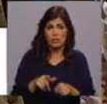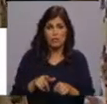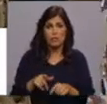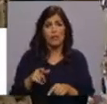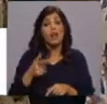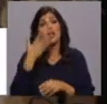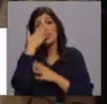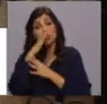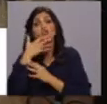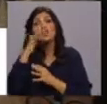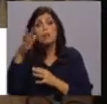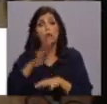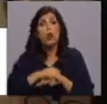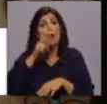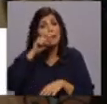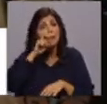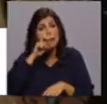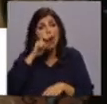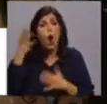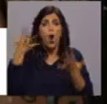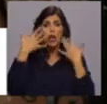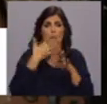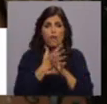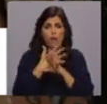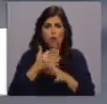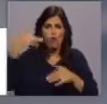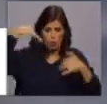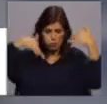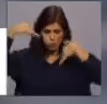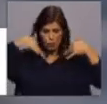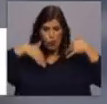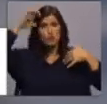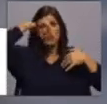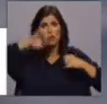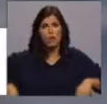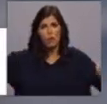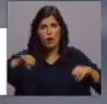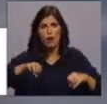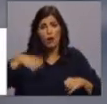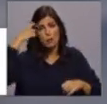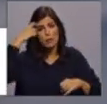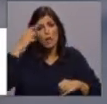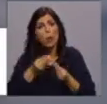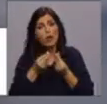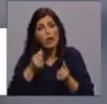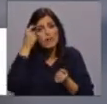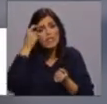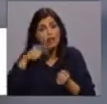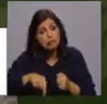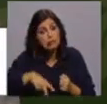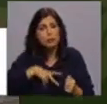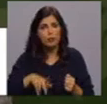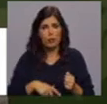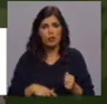e à chama, pela impermeabilidade, tudo pensado ao detalhe e tudo feito em Portugal. É um trabalho de equipa para